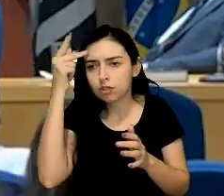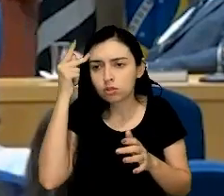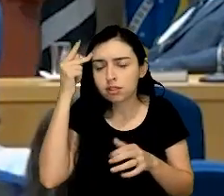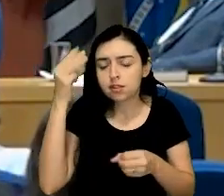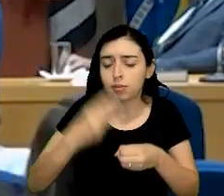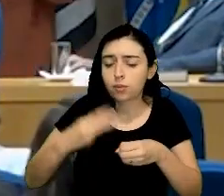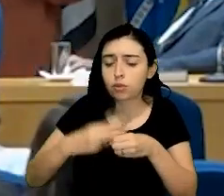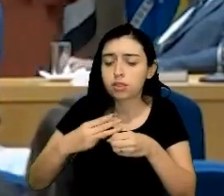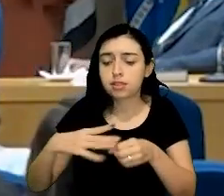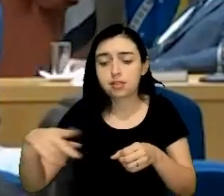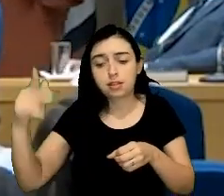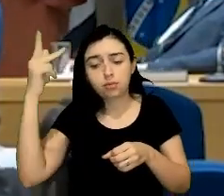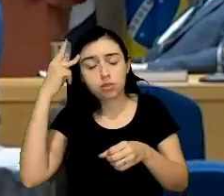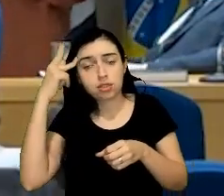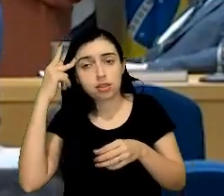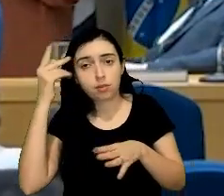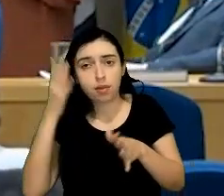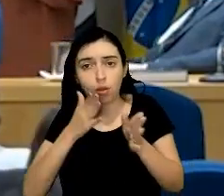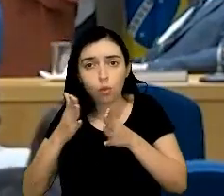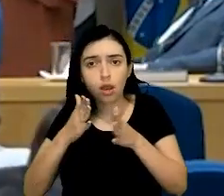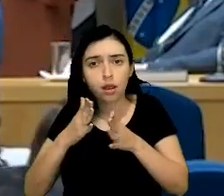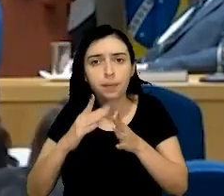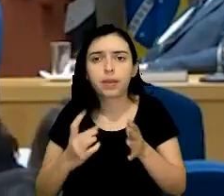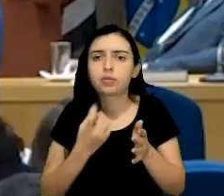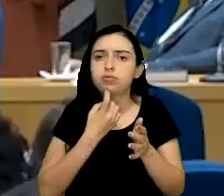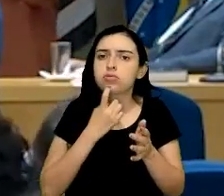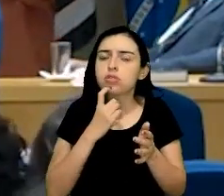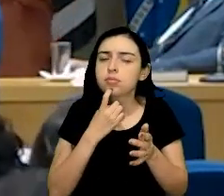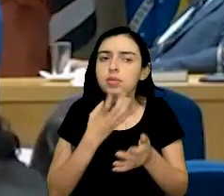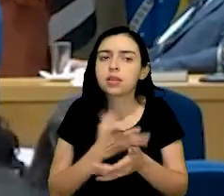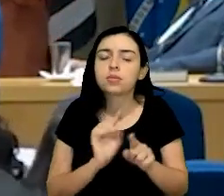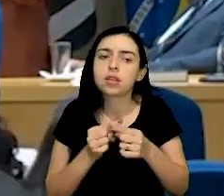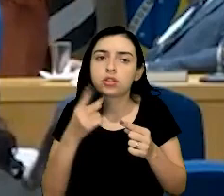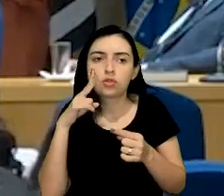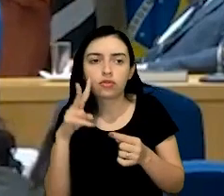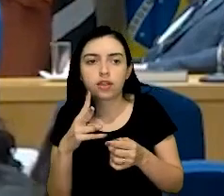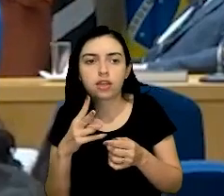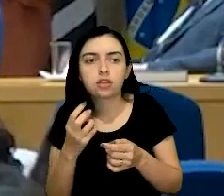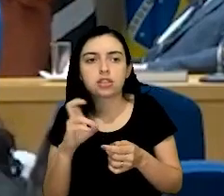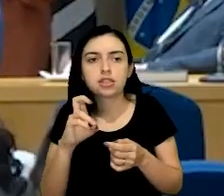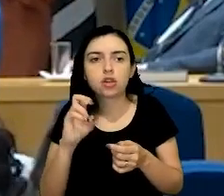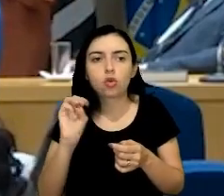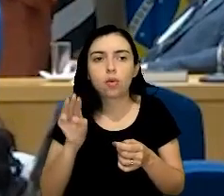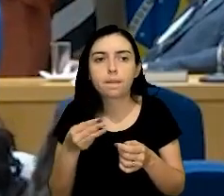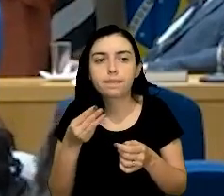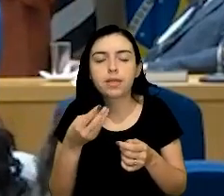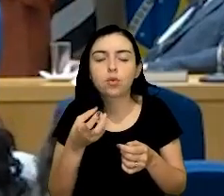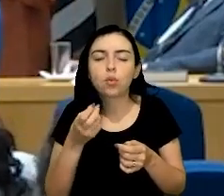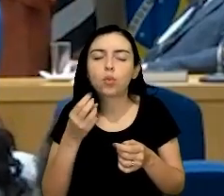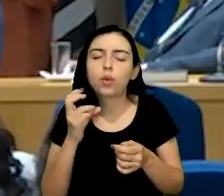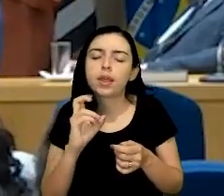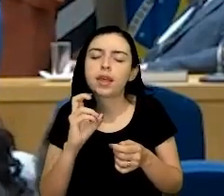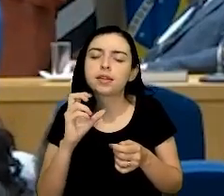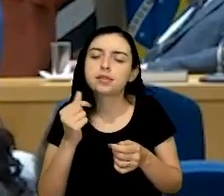por esse caminho de Campinas. Mas vejam, dos 5.570 municípios, entre 2000 e 2015,